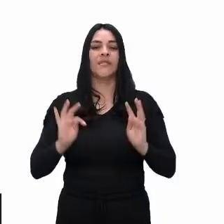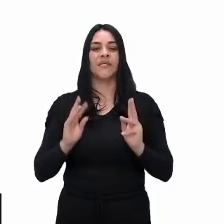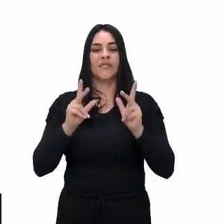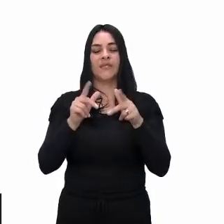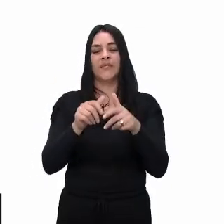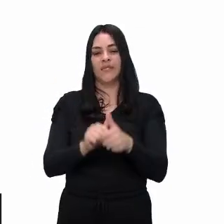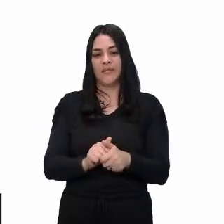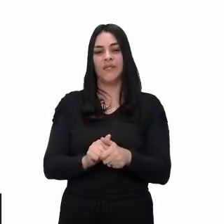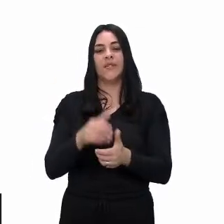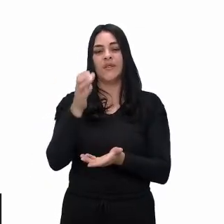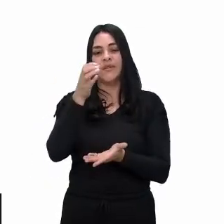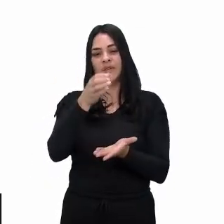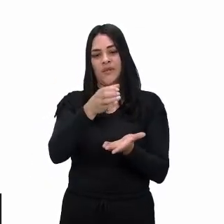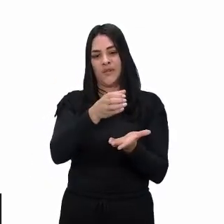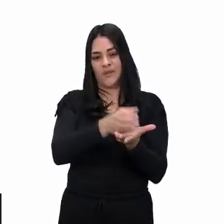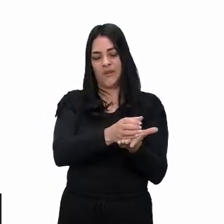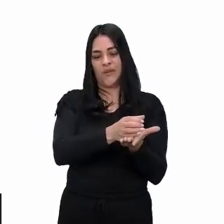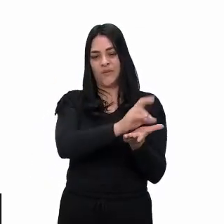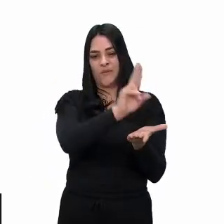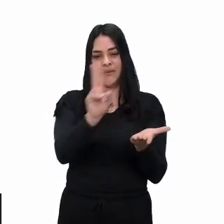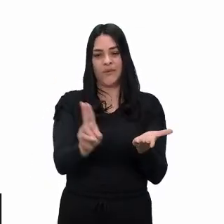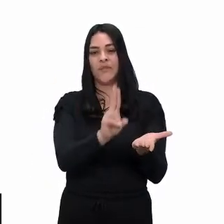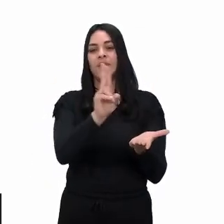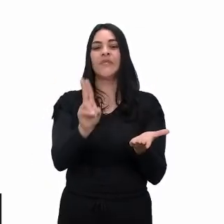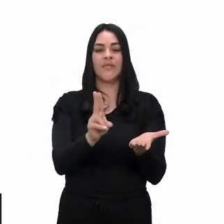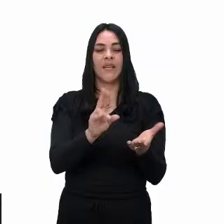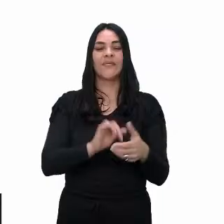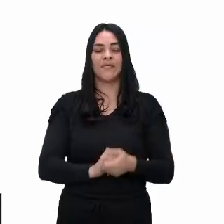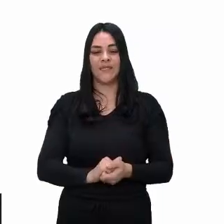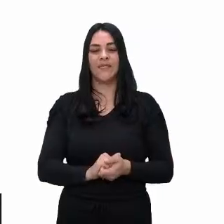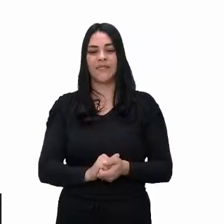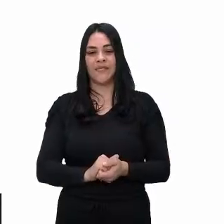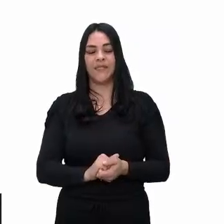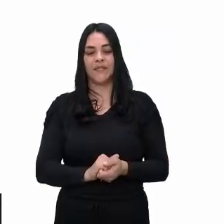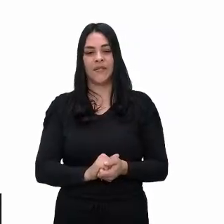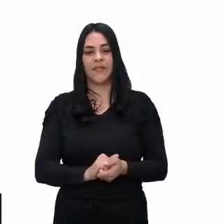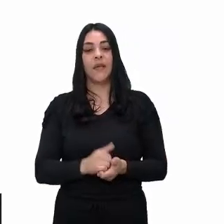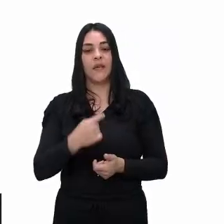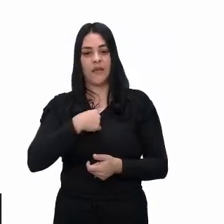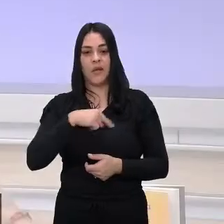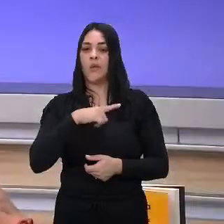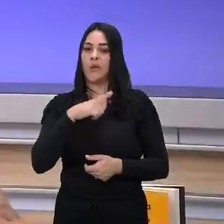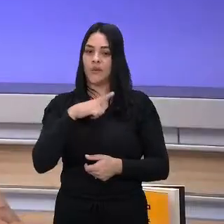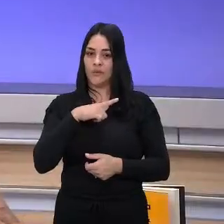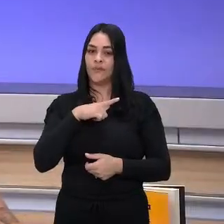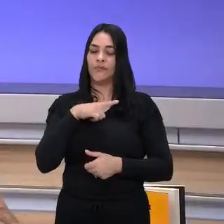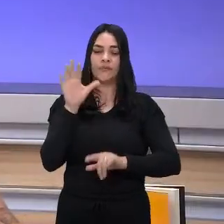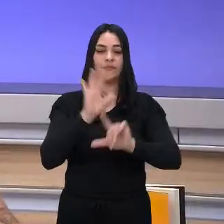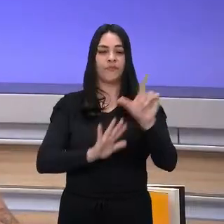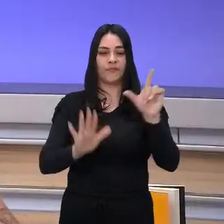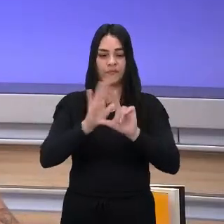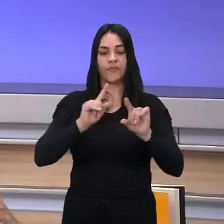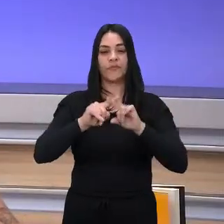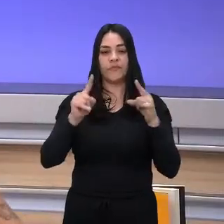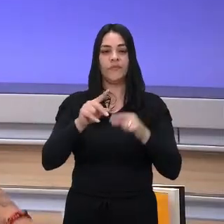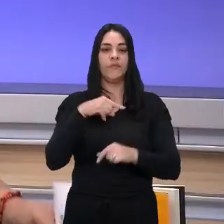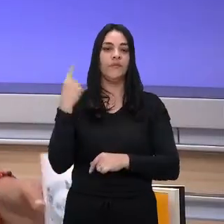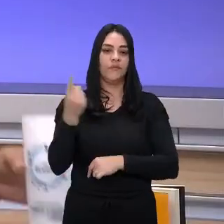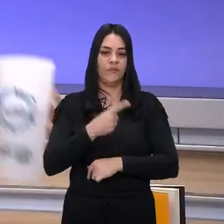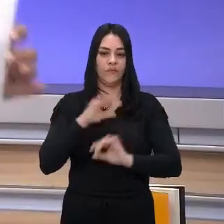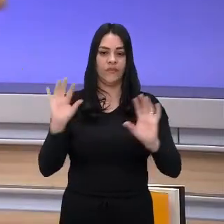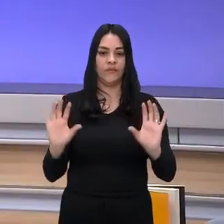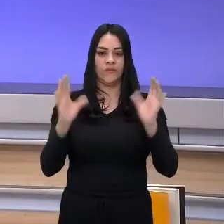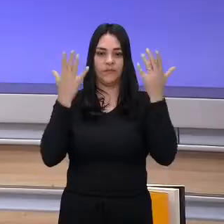o ecocopo, todos utilizaram esse copo. Eu tenho aqui a imagem de um também, mas é do nosso Festival